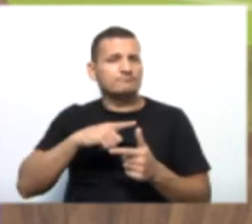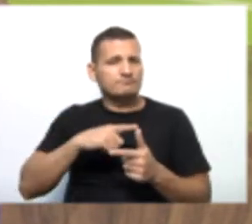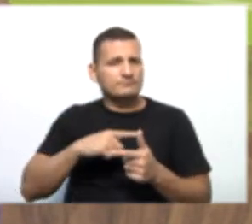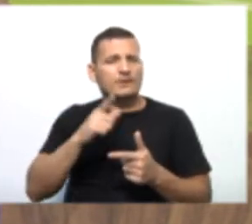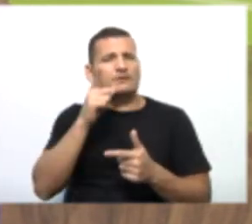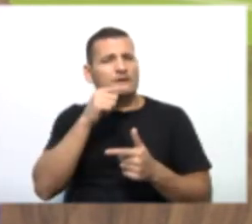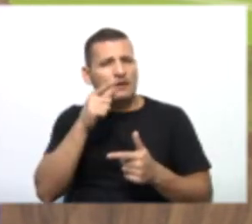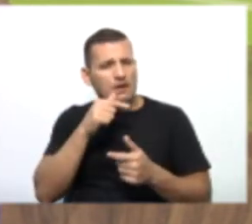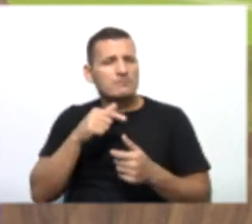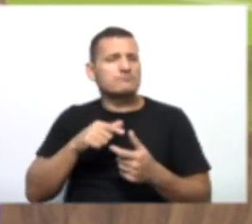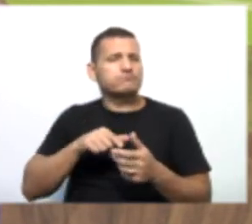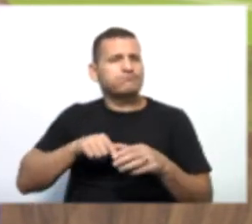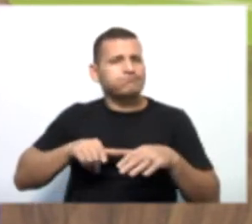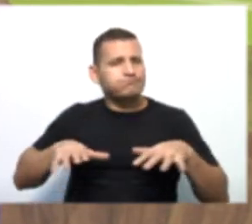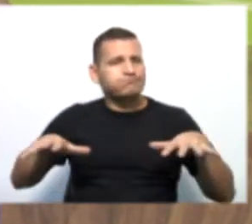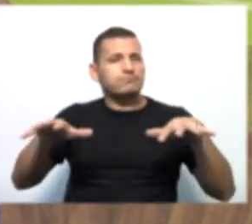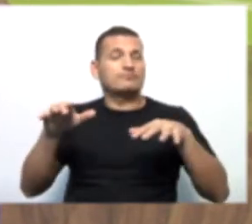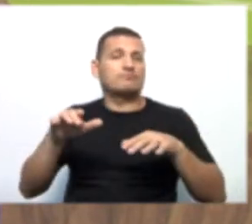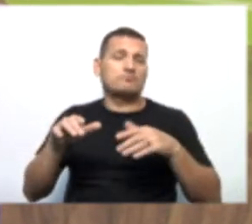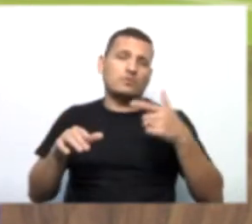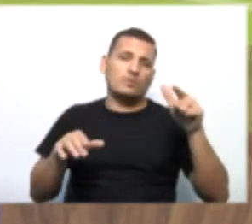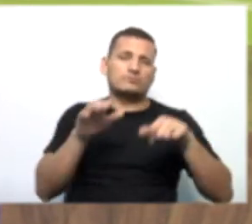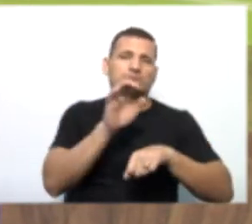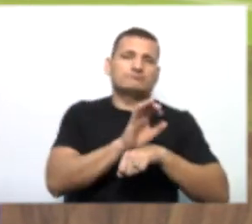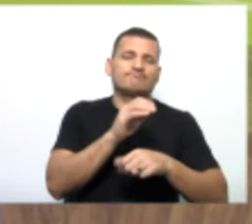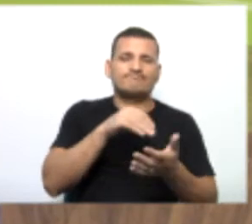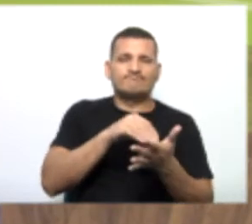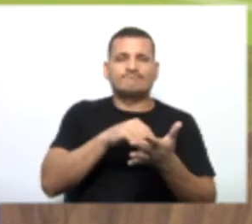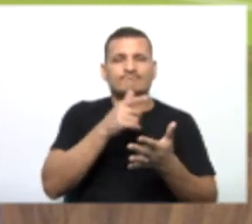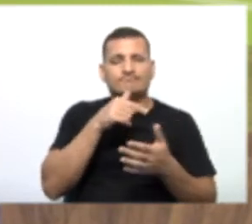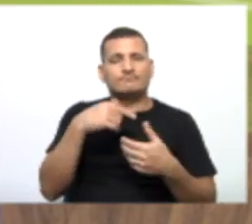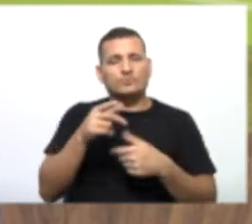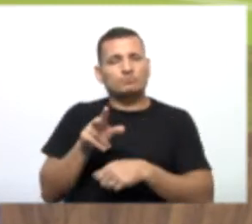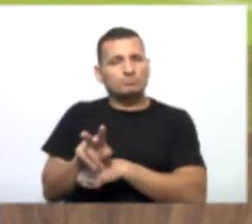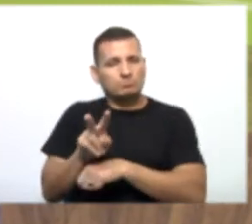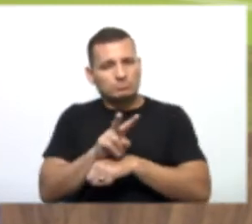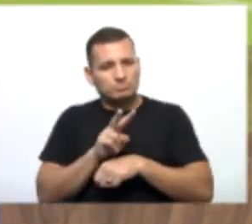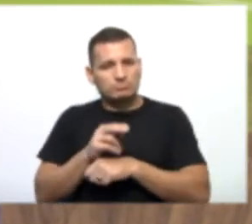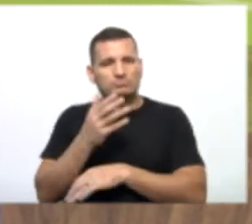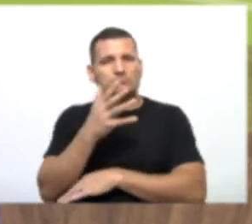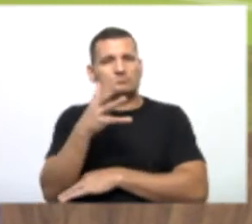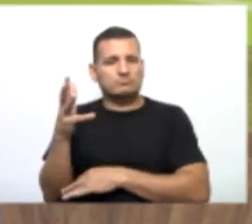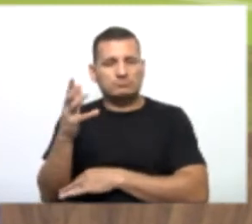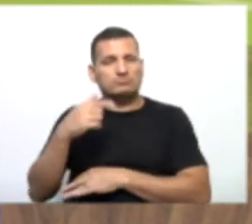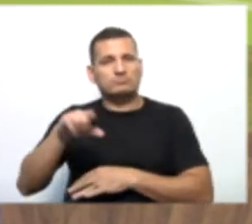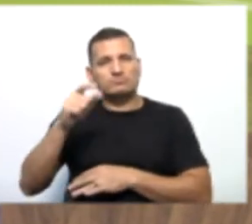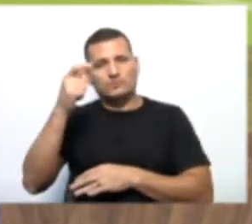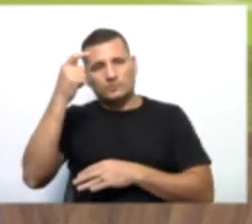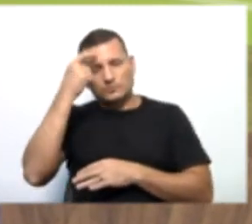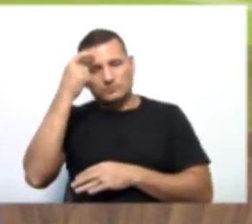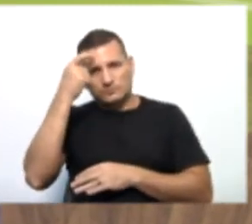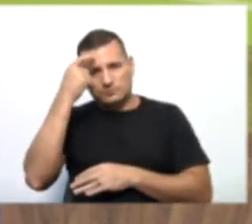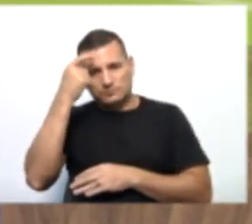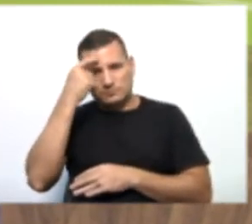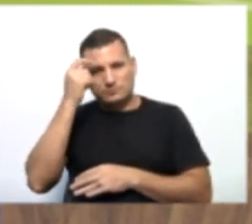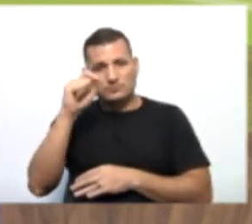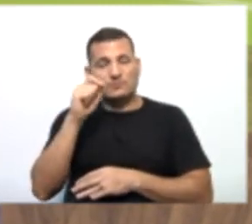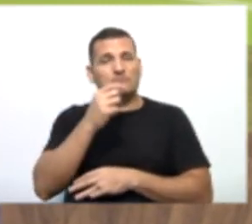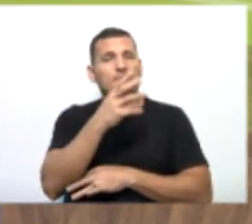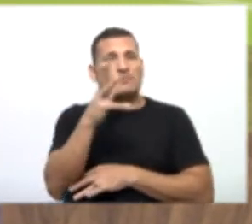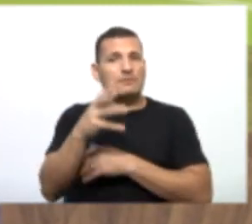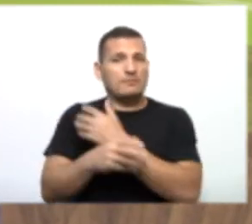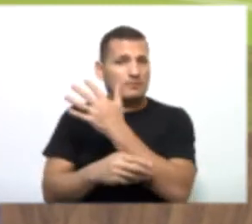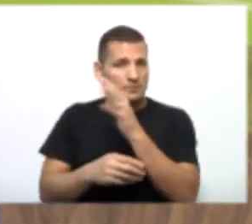né? Mas tem outros com a escassez muito grande. Então vamos preservar a nossa natureza, vamos nos conscientizar que o meio